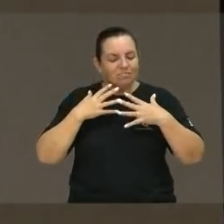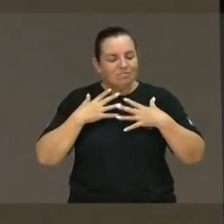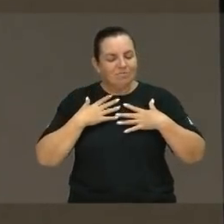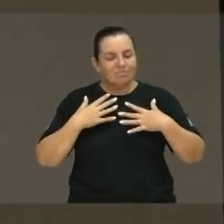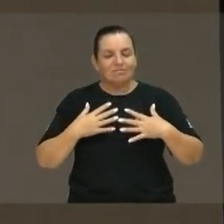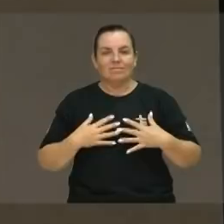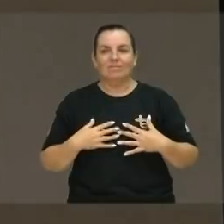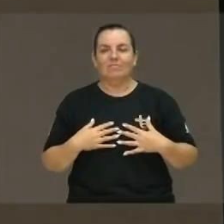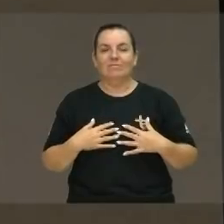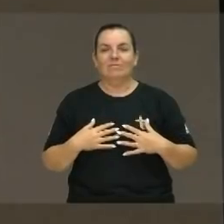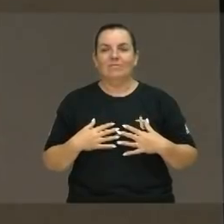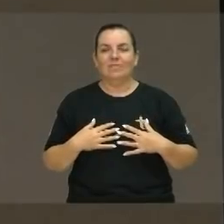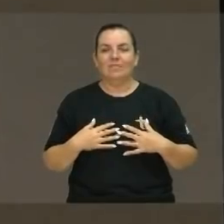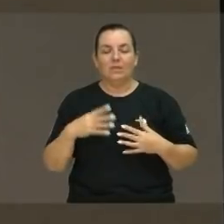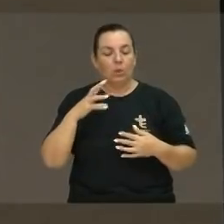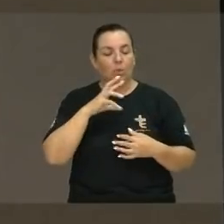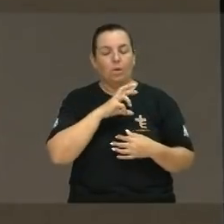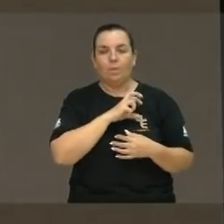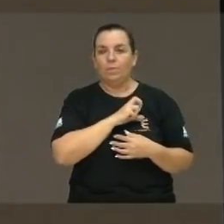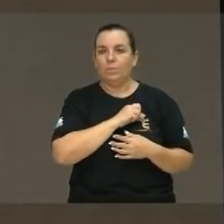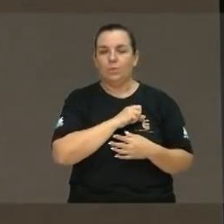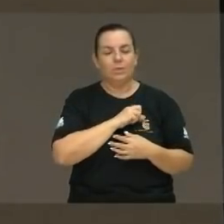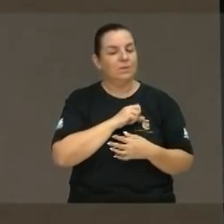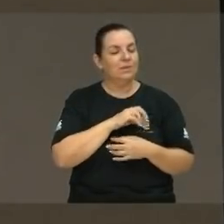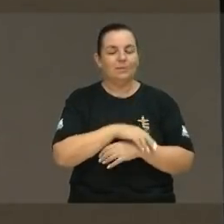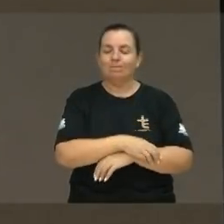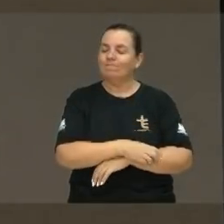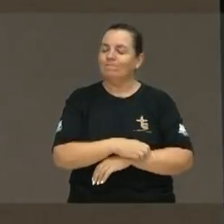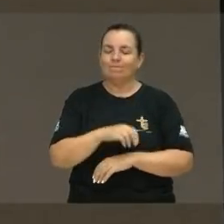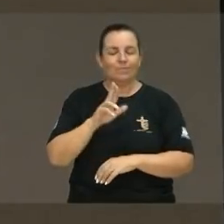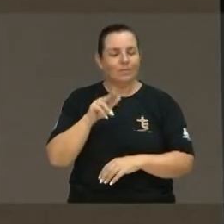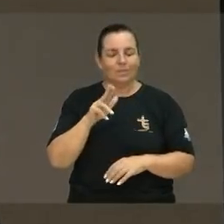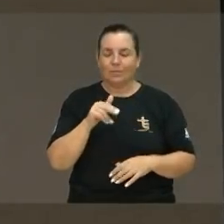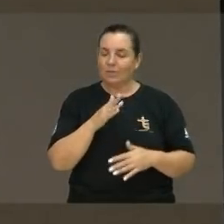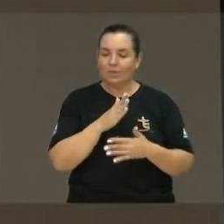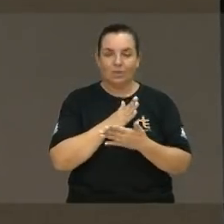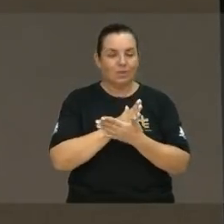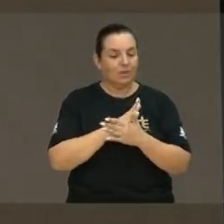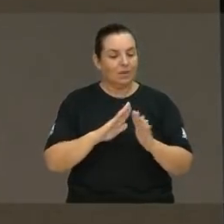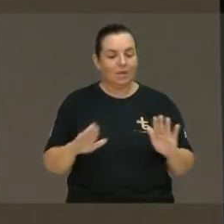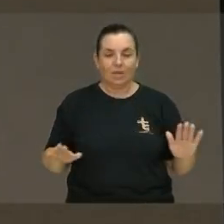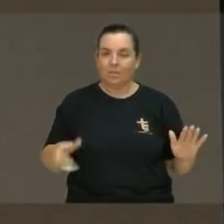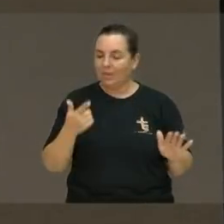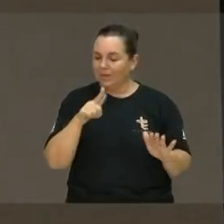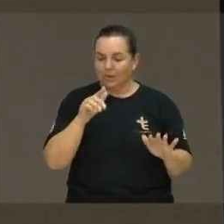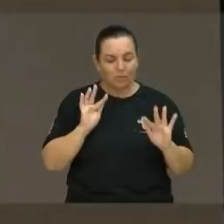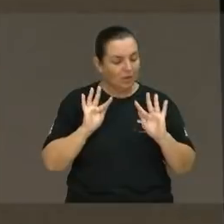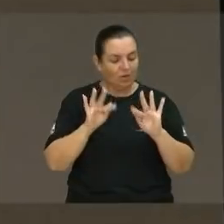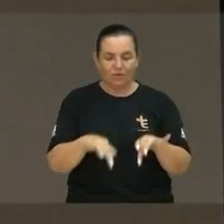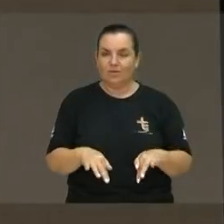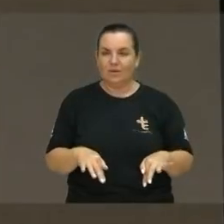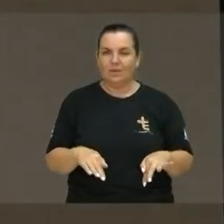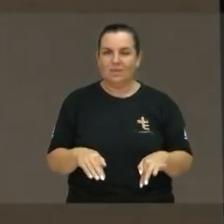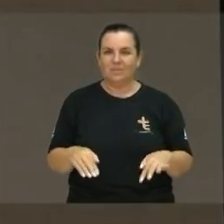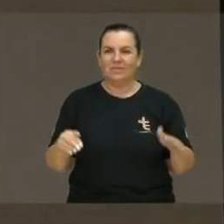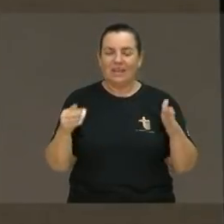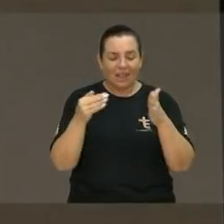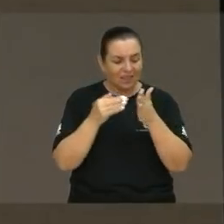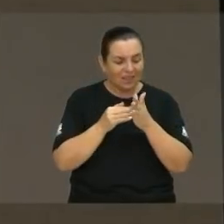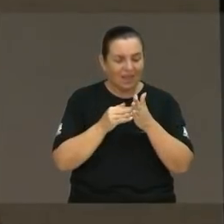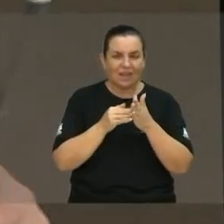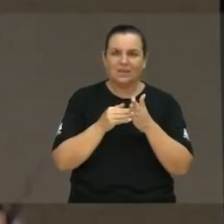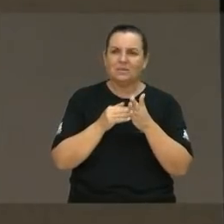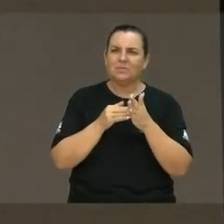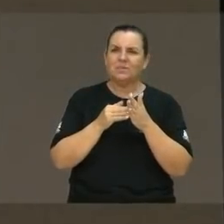nós um amor tal que até os últimos instantes da